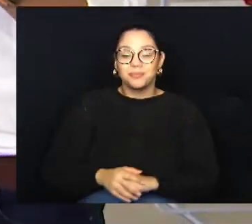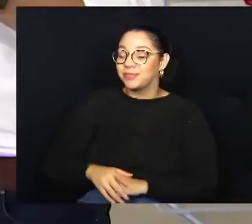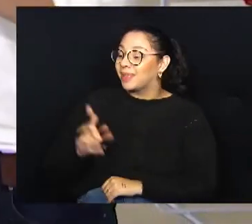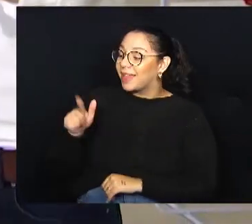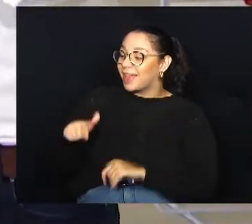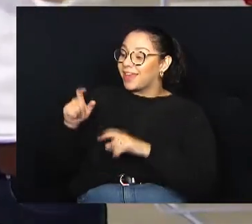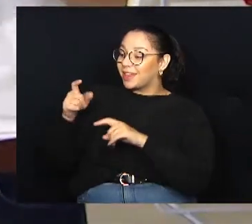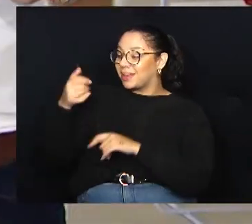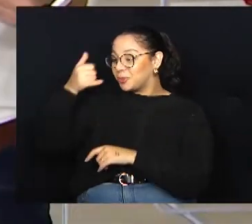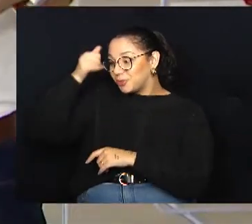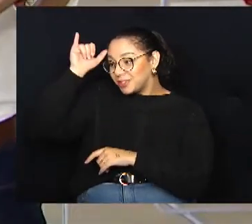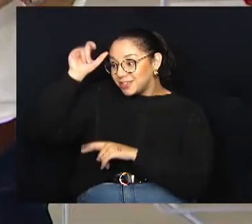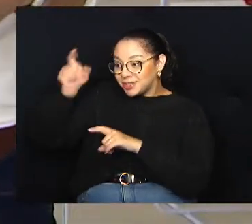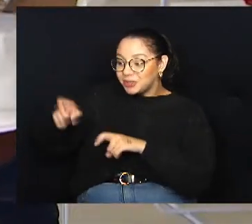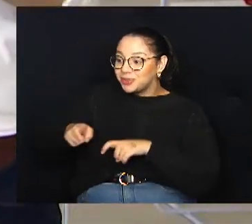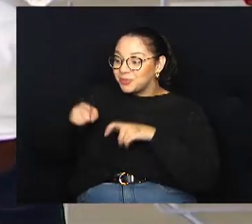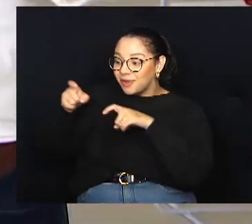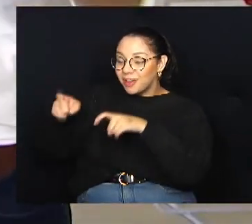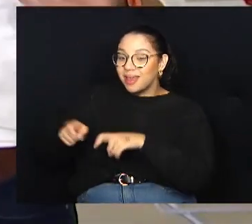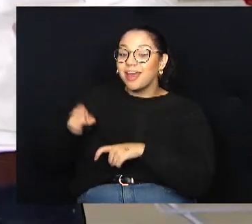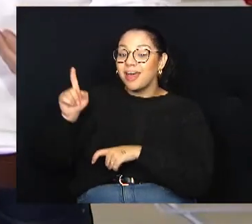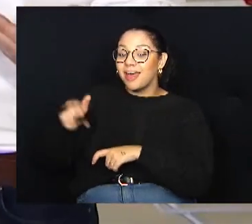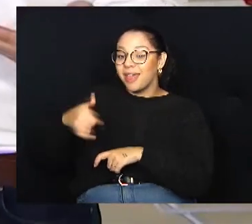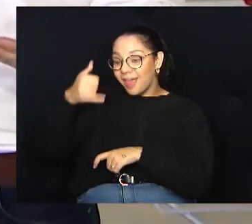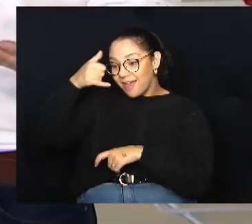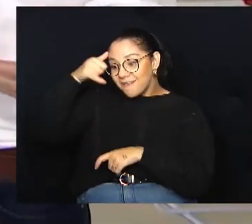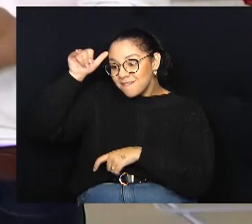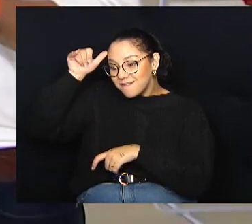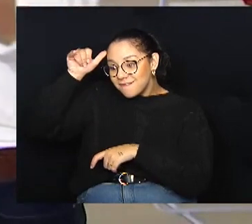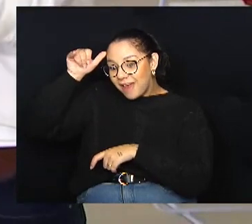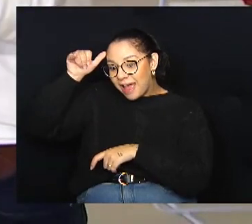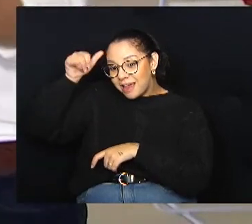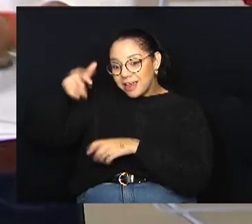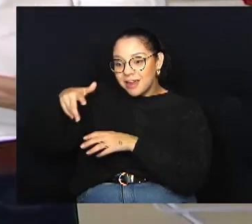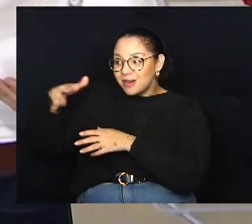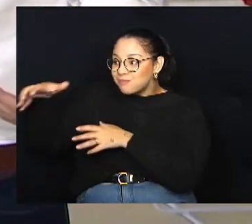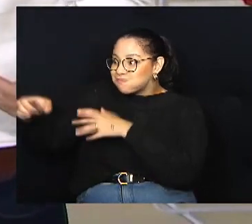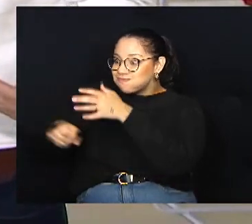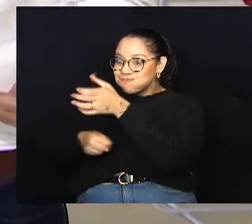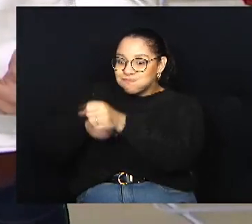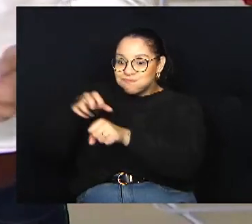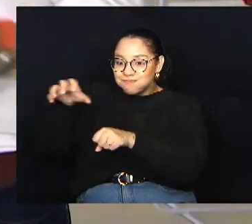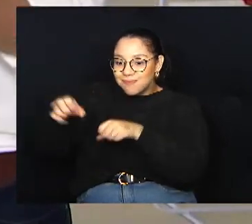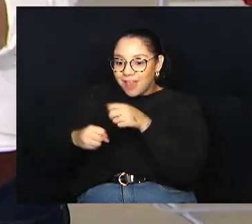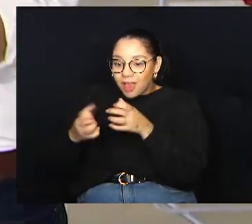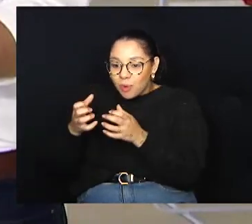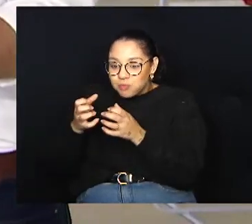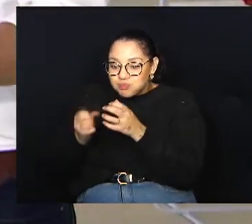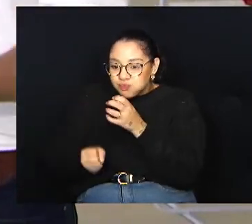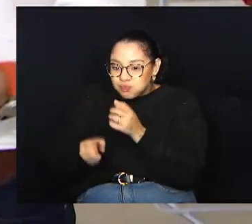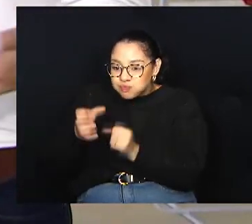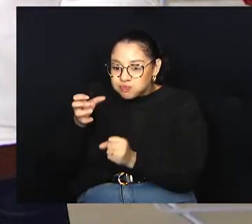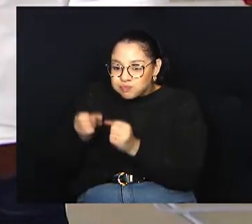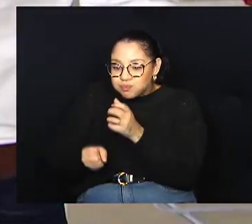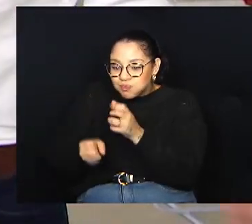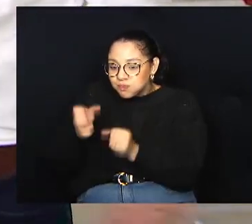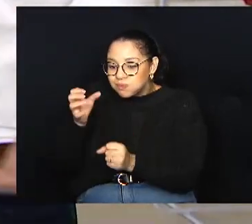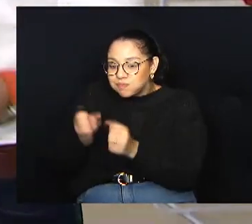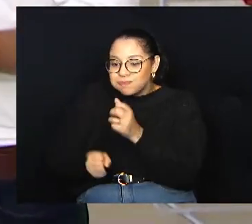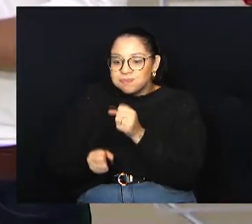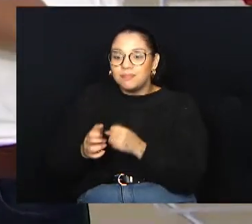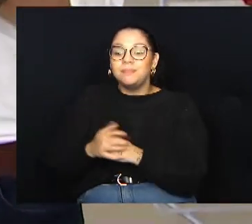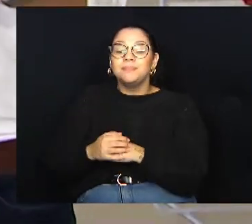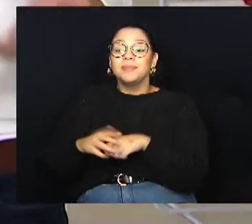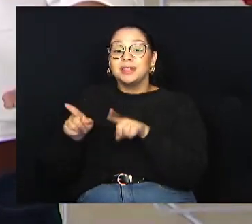gente ficar pegando as vacas para poder depois ordenhar. Mas também adorava brincar na rua, de